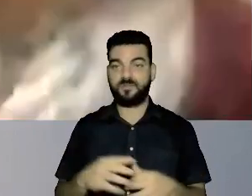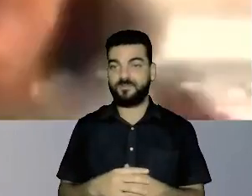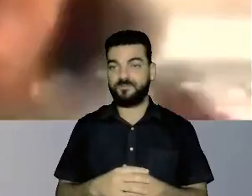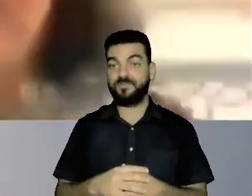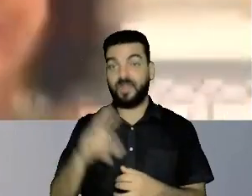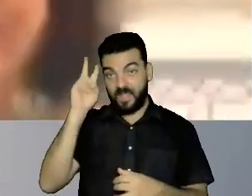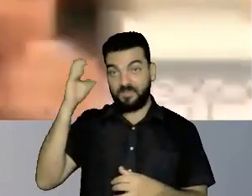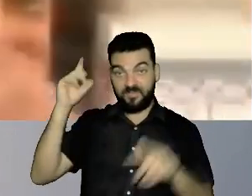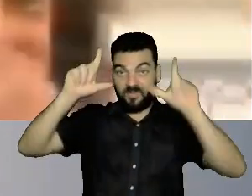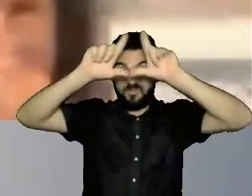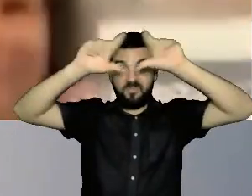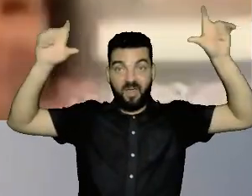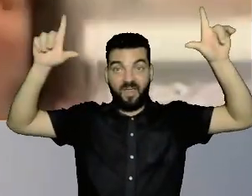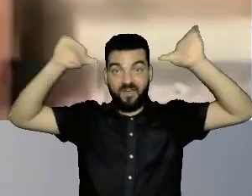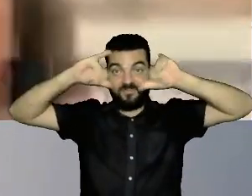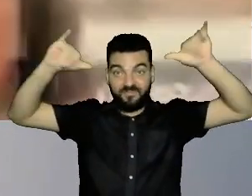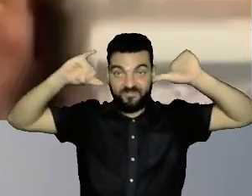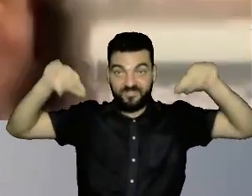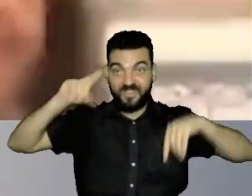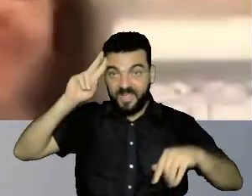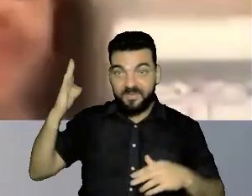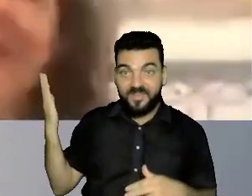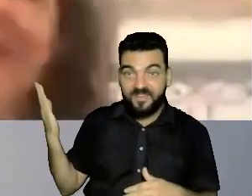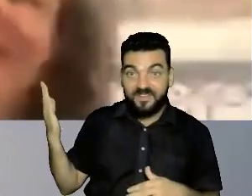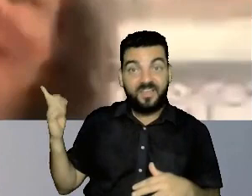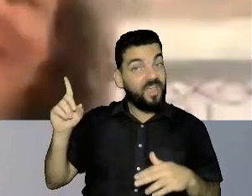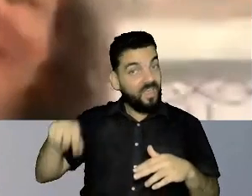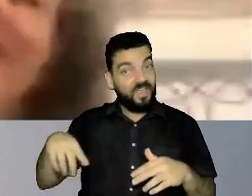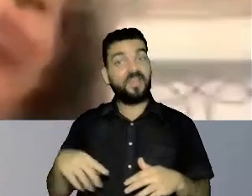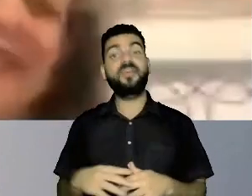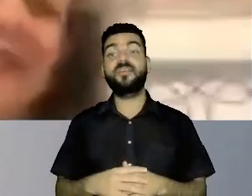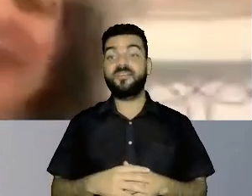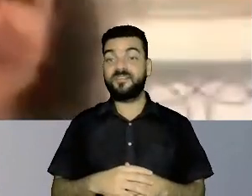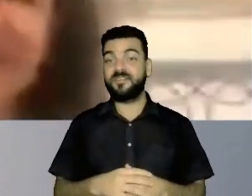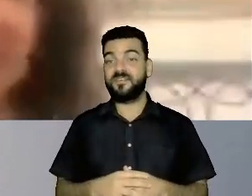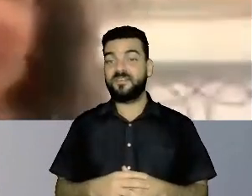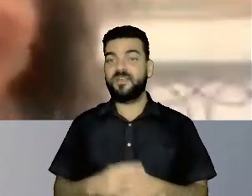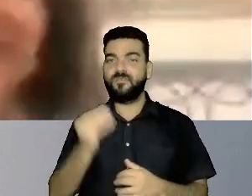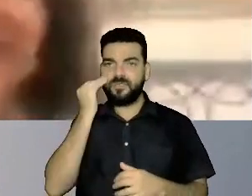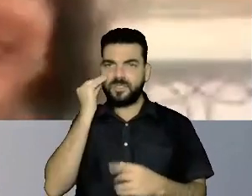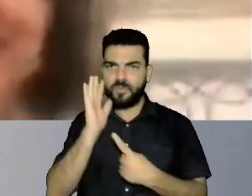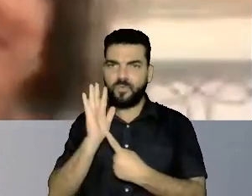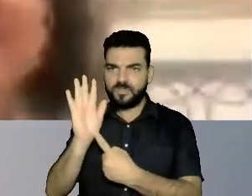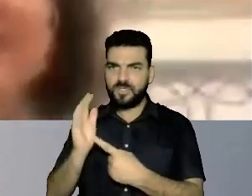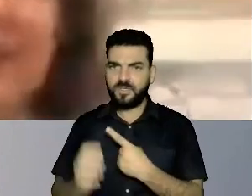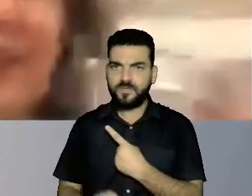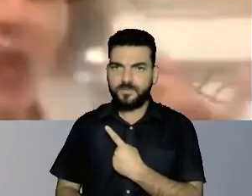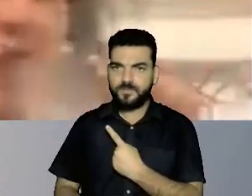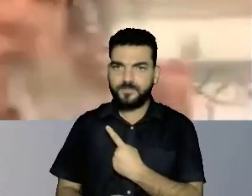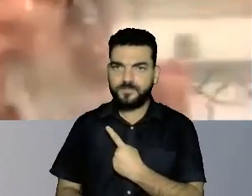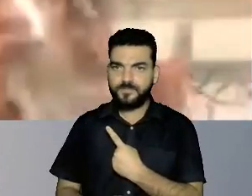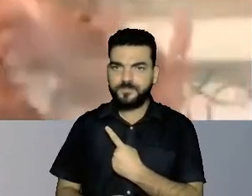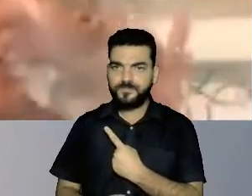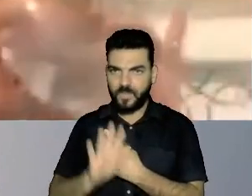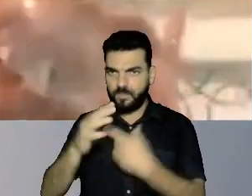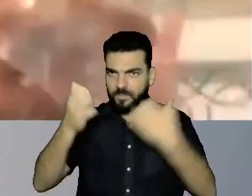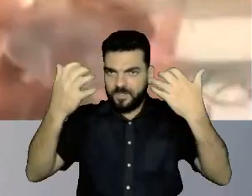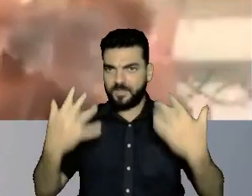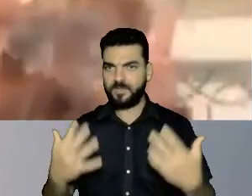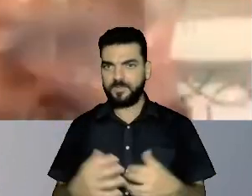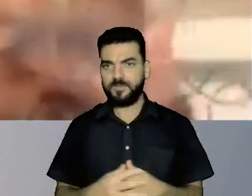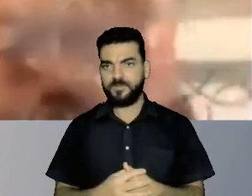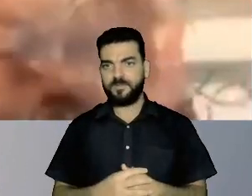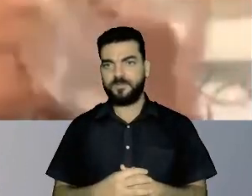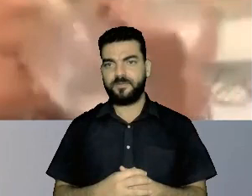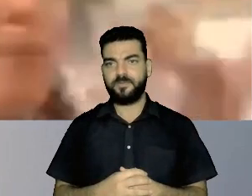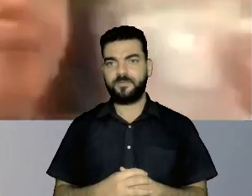vezes denuncia. Aquele outdoor que elas fizeram, que teve várias versões, que eu acho